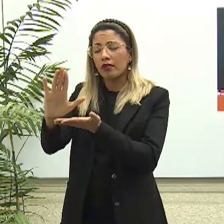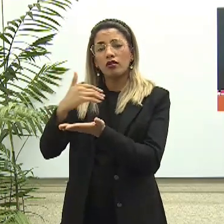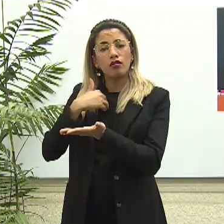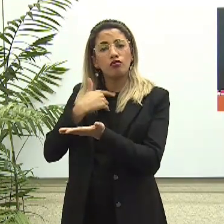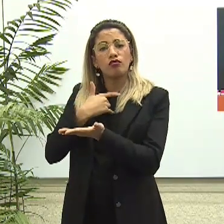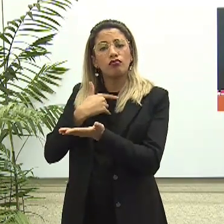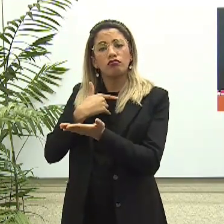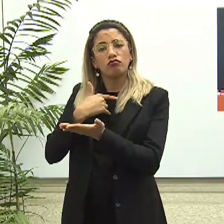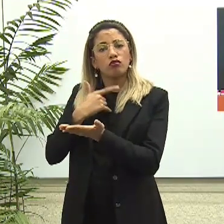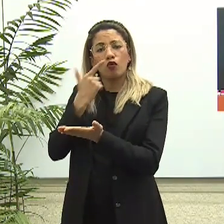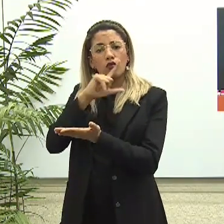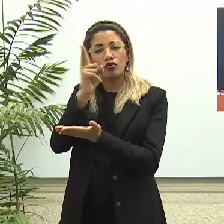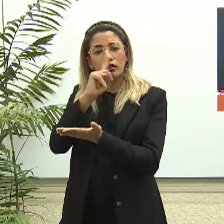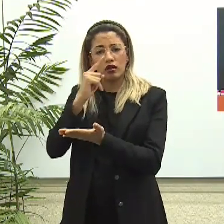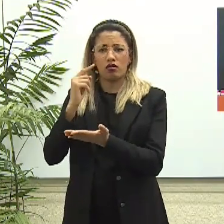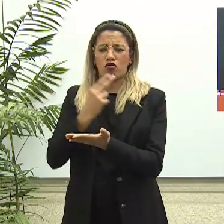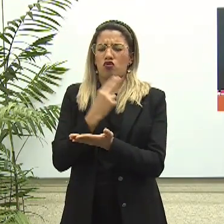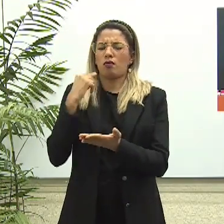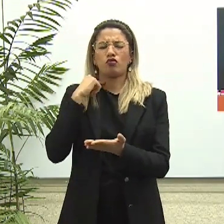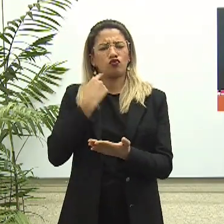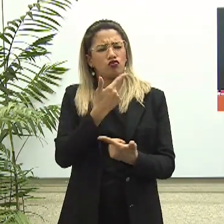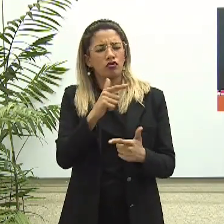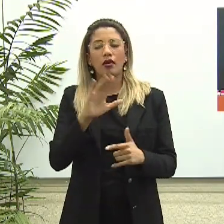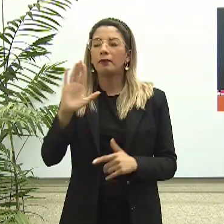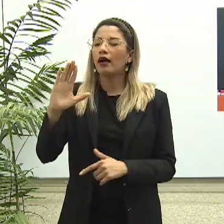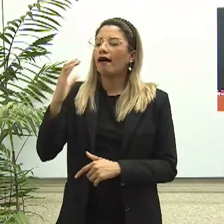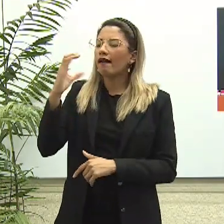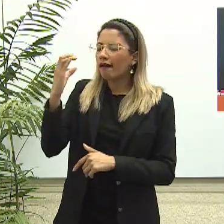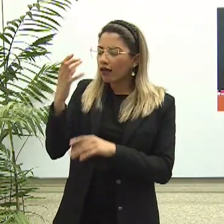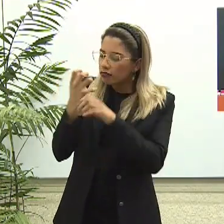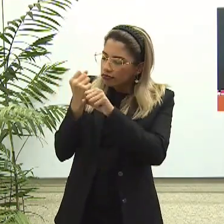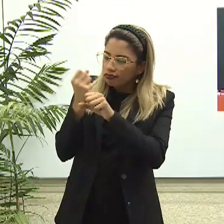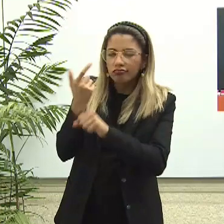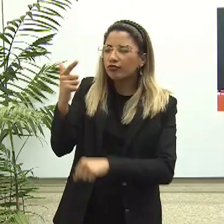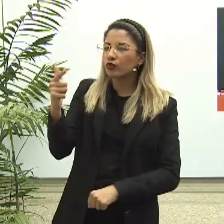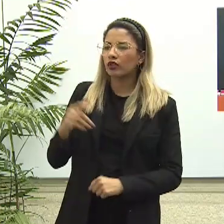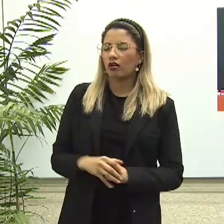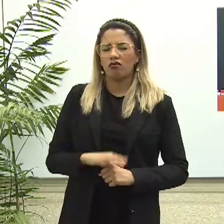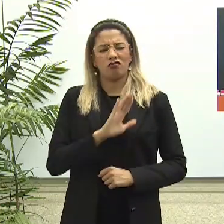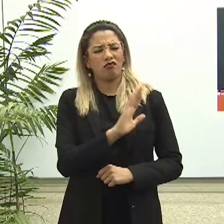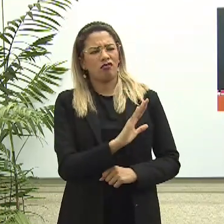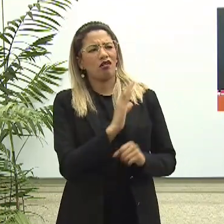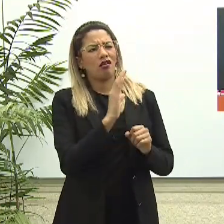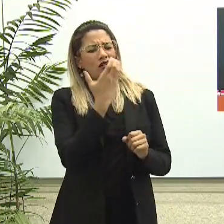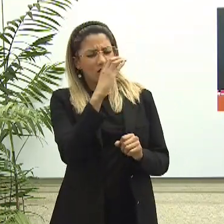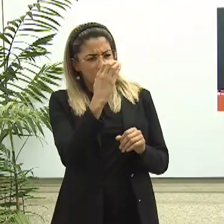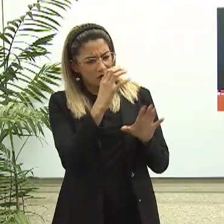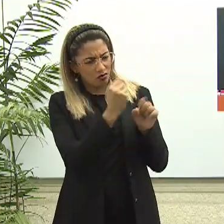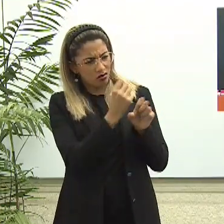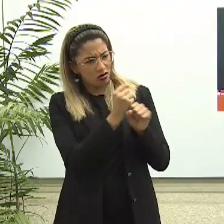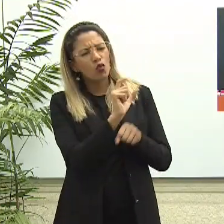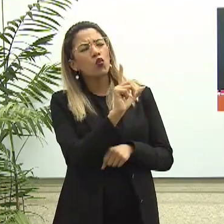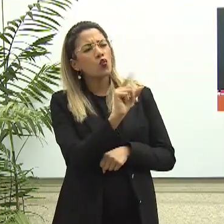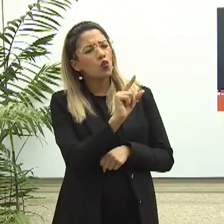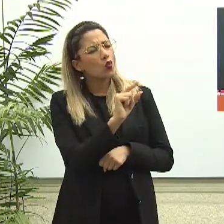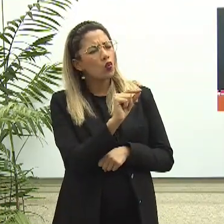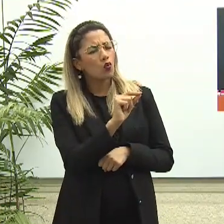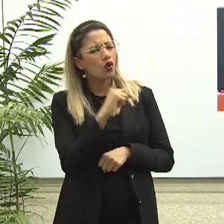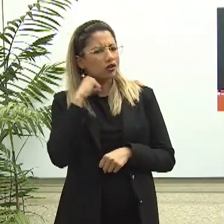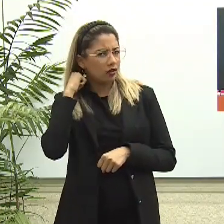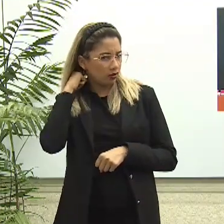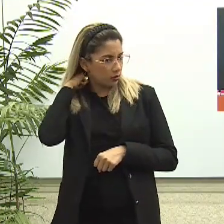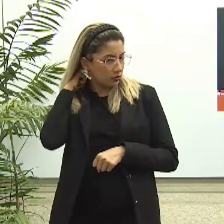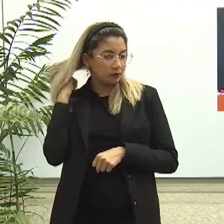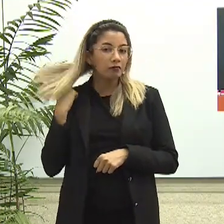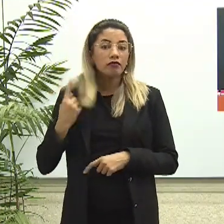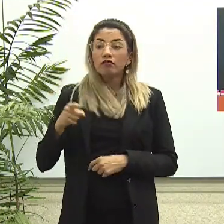nome sujo não o senhor não tem o score de crédito mas o que que é o score de crédito eu não sabia até então né não a a